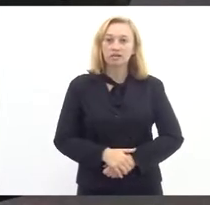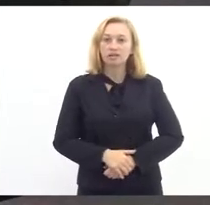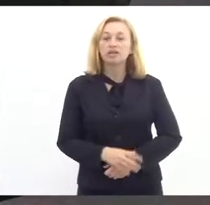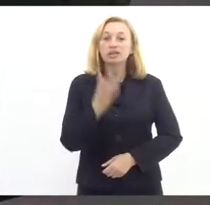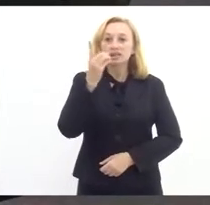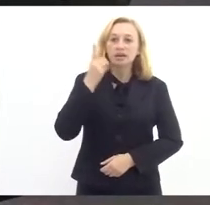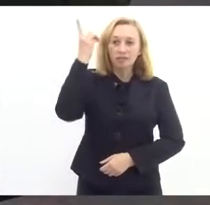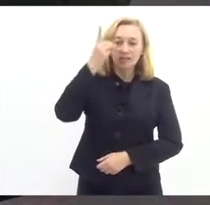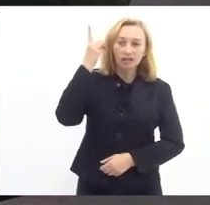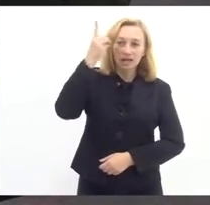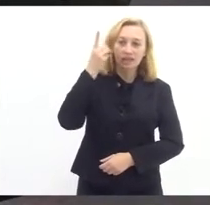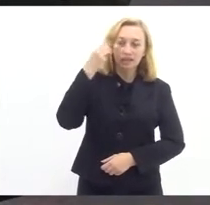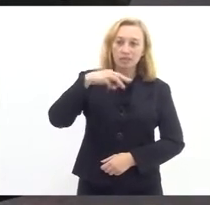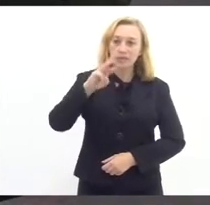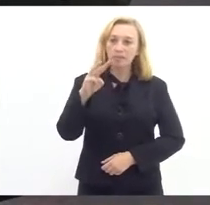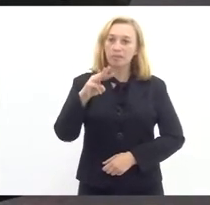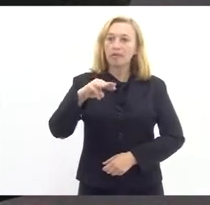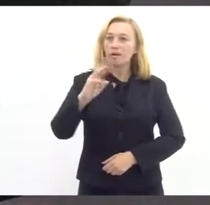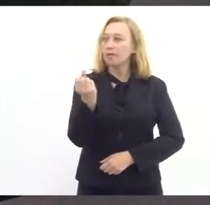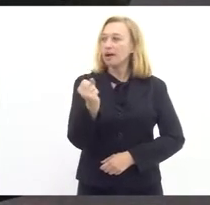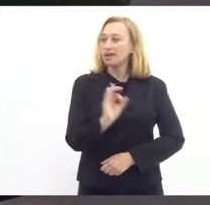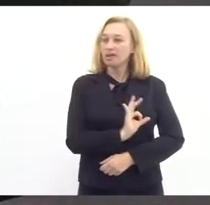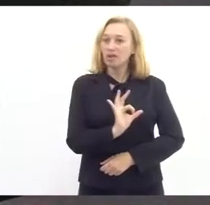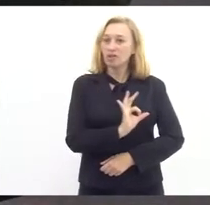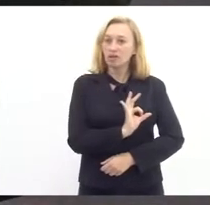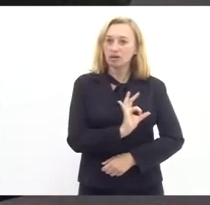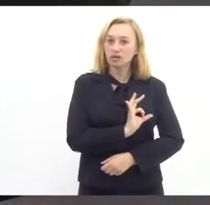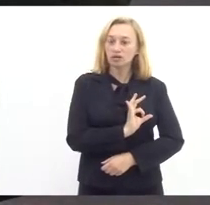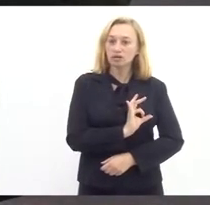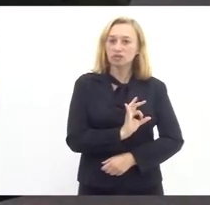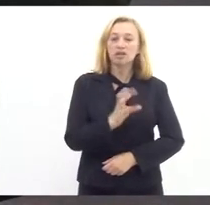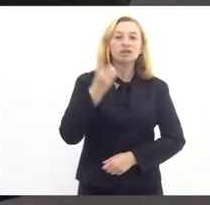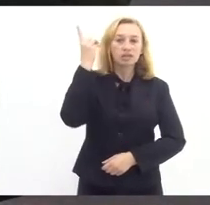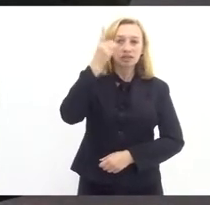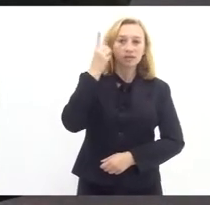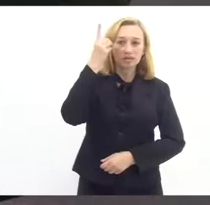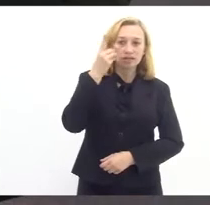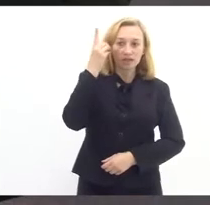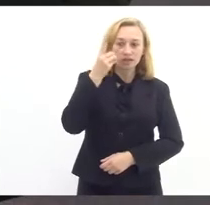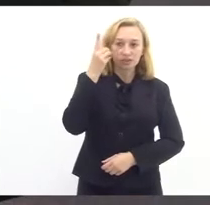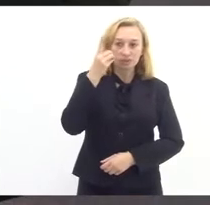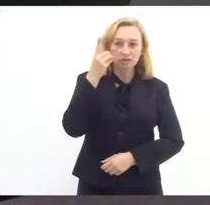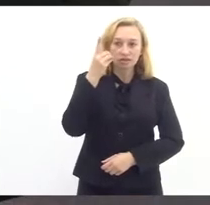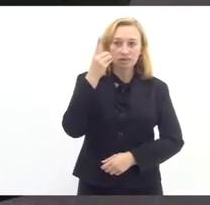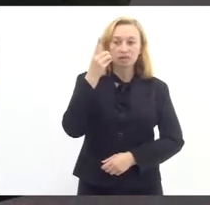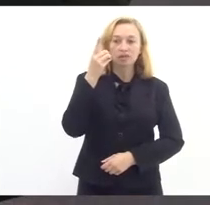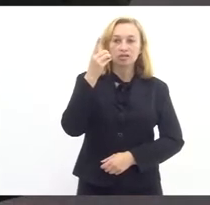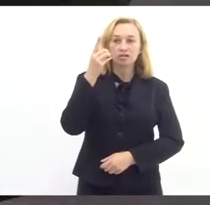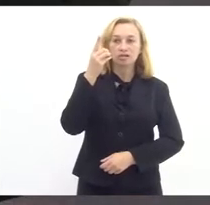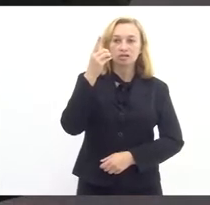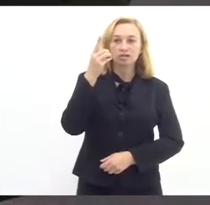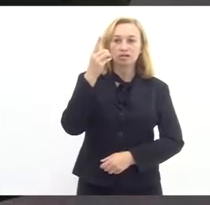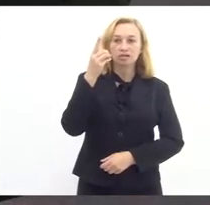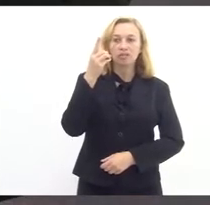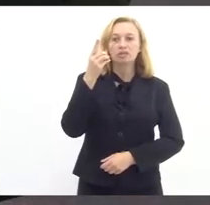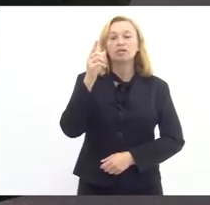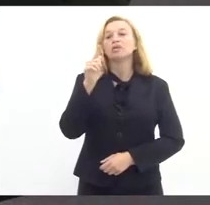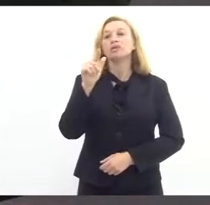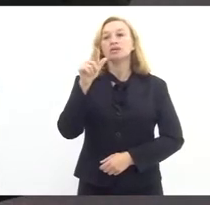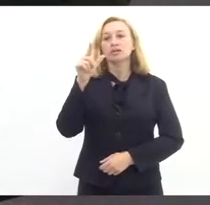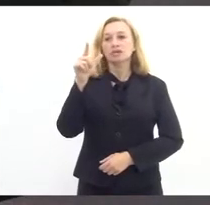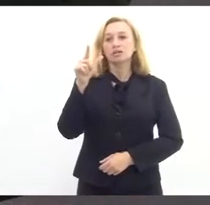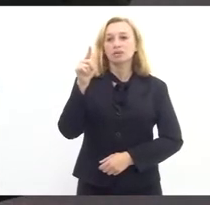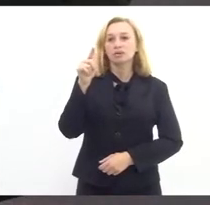deputada Marta Rocha, membro efetiva dessa CPI, deputado Luiz Paulo Correia da Rocha, tomei conhecimento que a deputada enfermeira Regiane vai